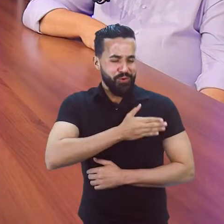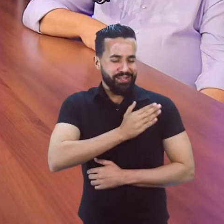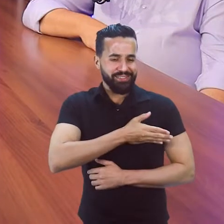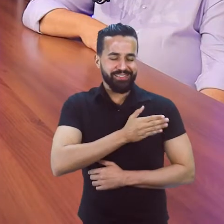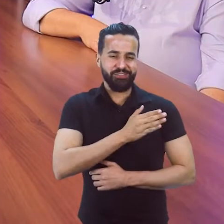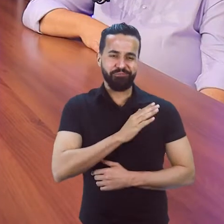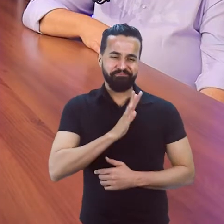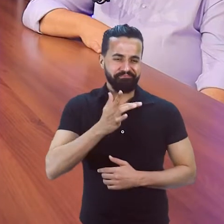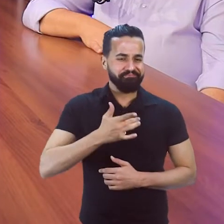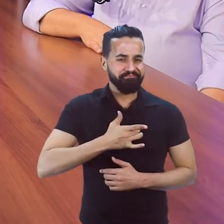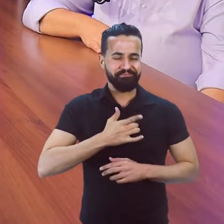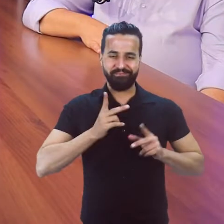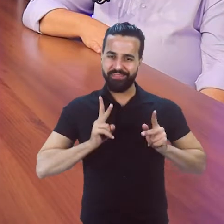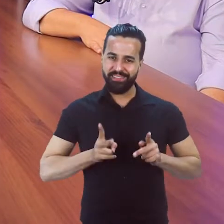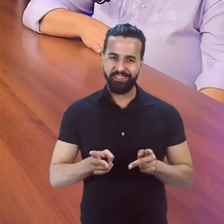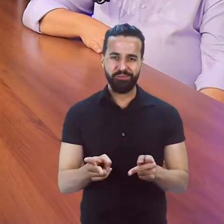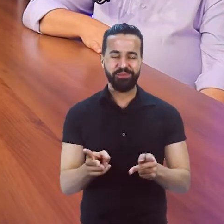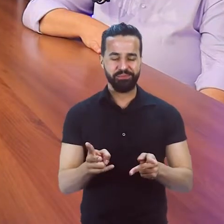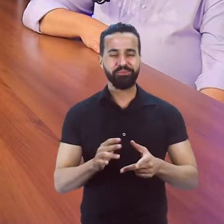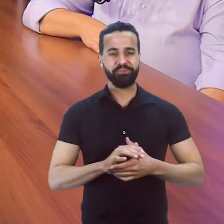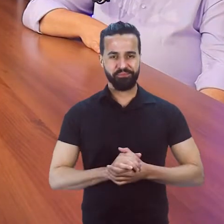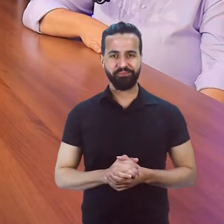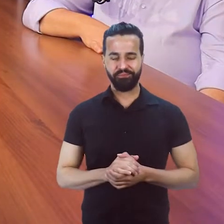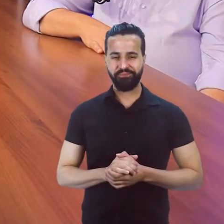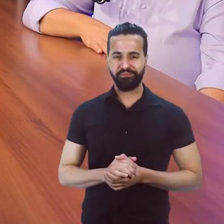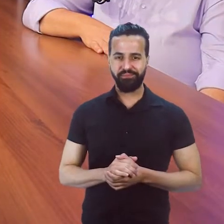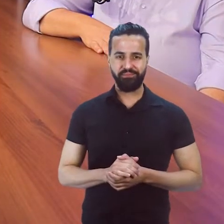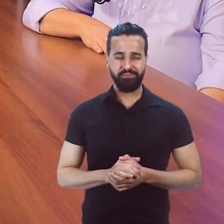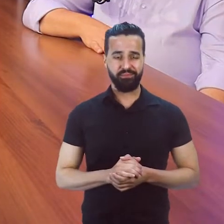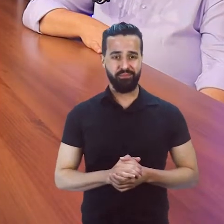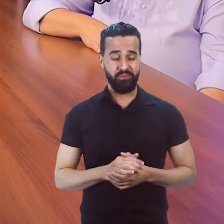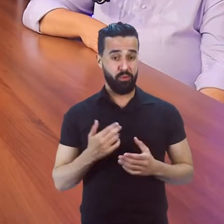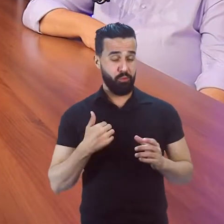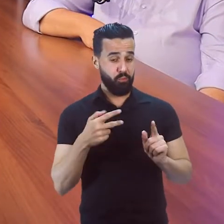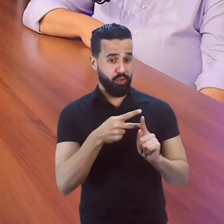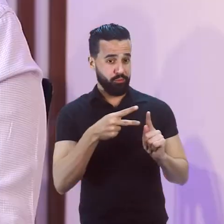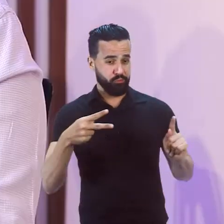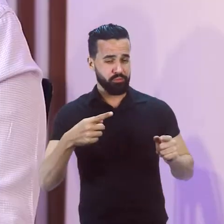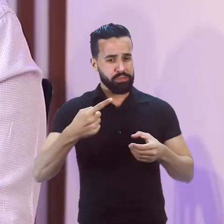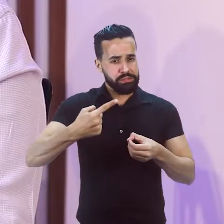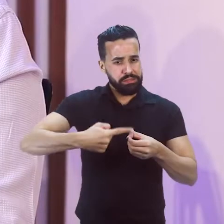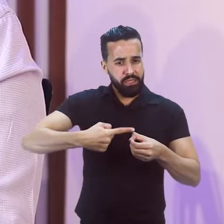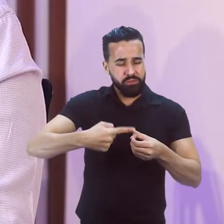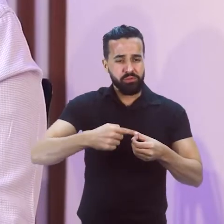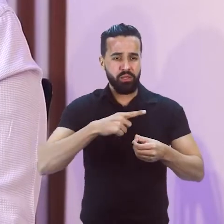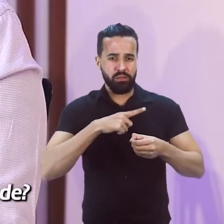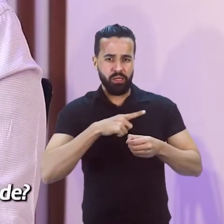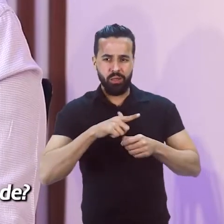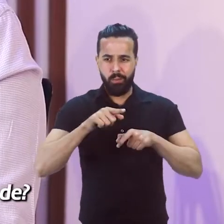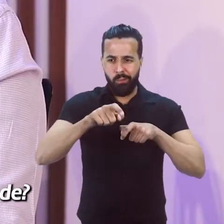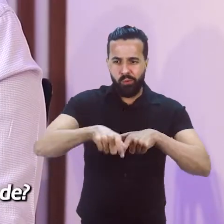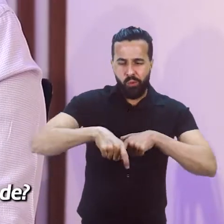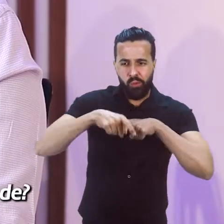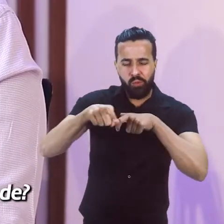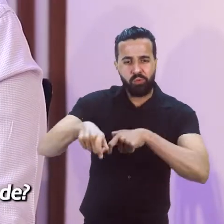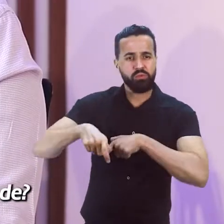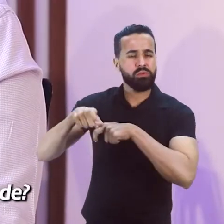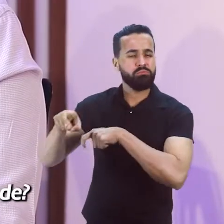vai estar no meu coração, né? Porangatu é uma cidade assim, que tem uma grande produção rural, mas nos